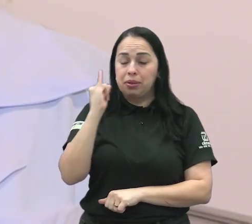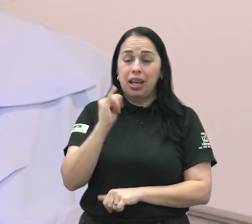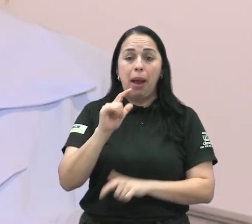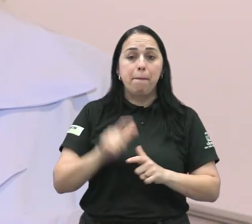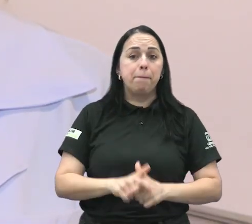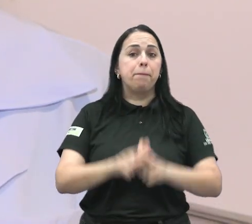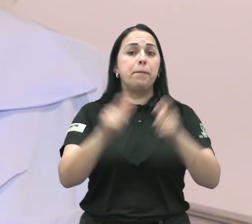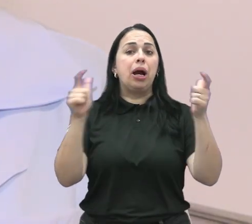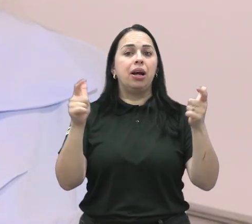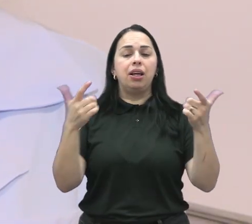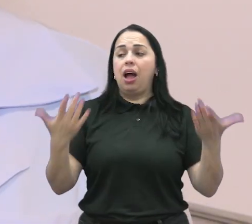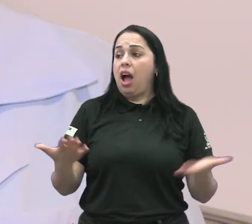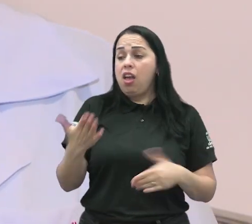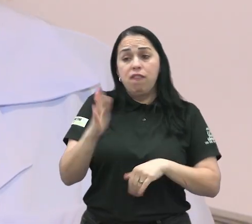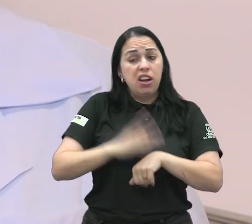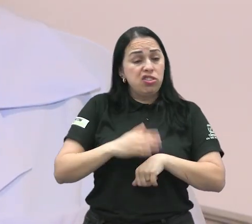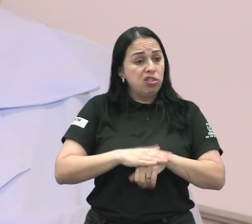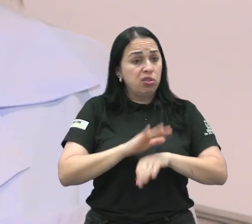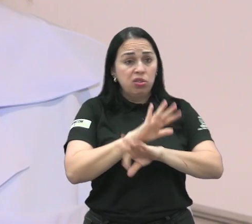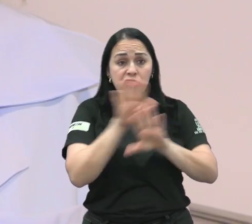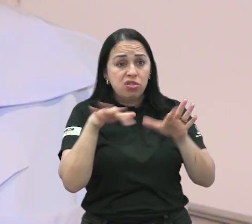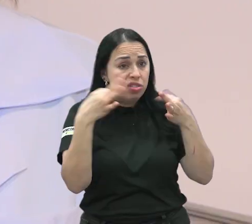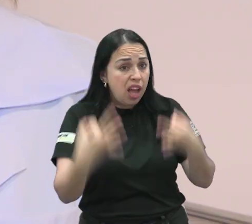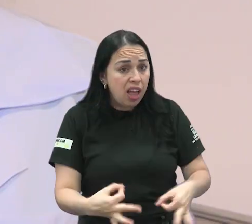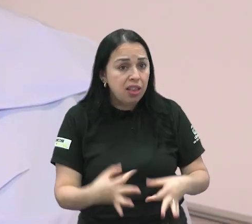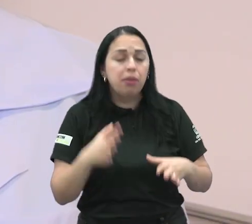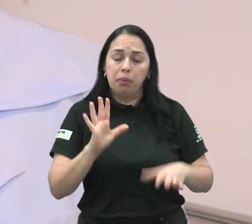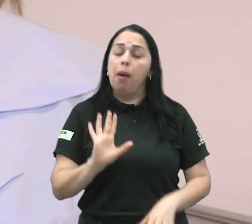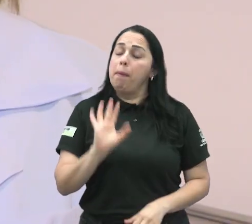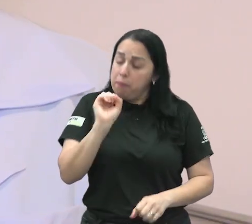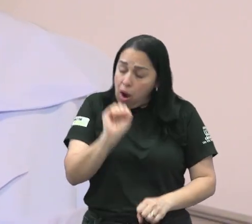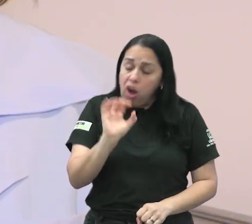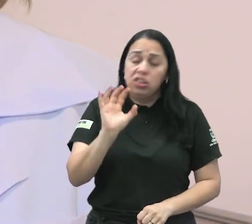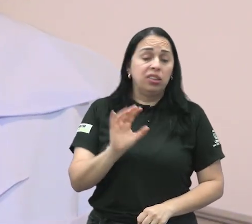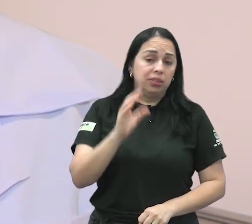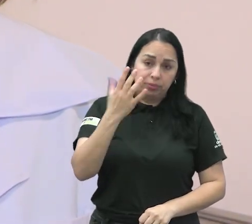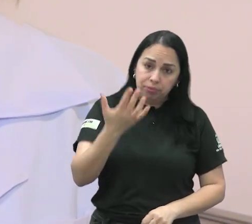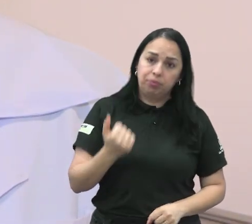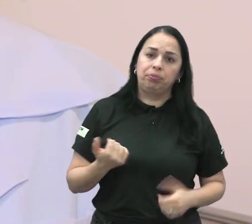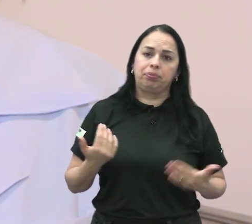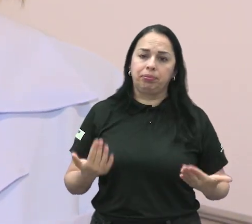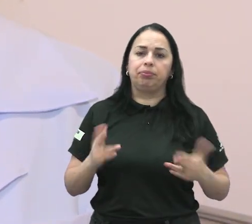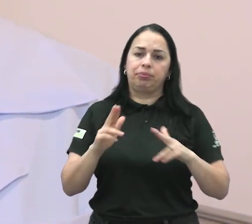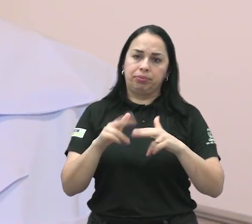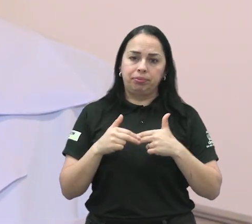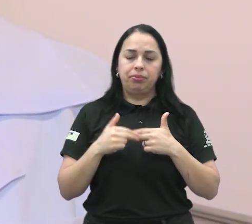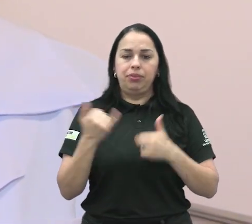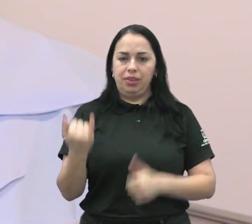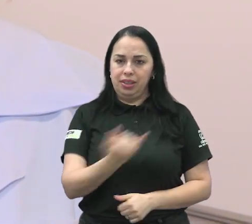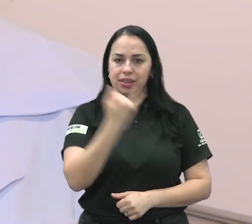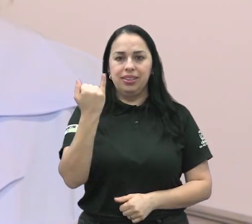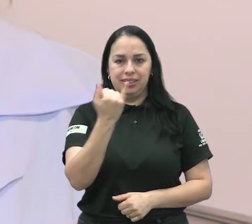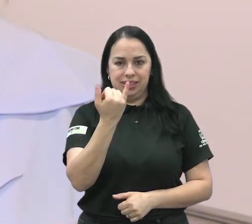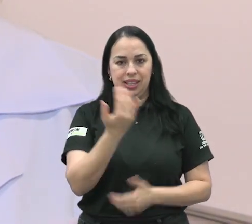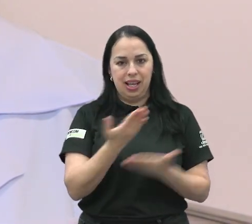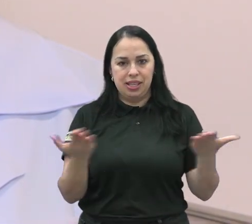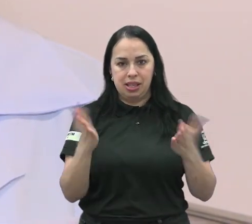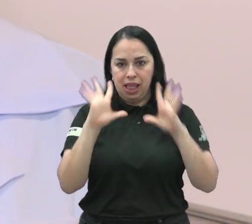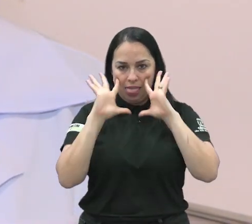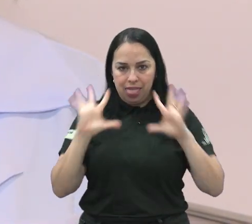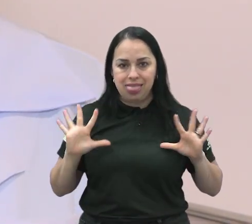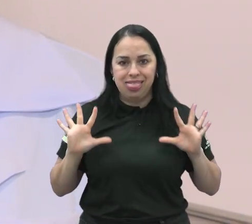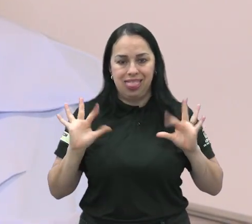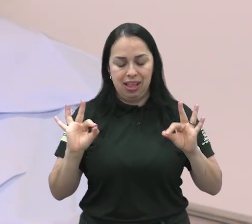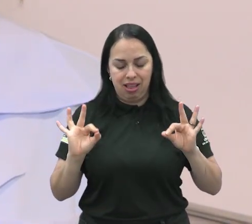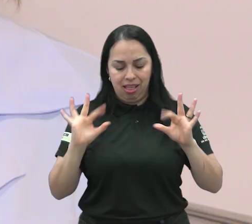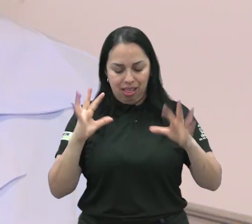Porque a maioria dos pacientes, poxa, eu faço tudo certo e mesmo assim isso pode acontecer. Por isso que é tão importante a